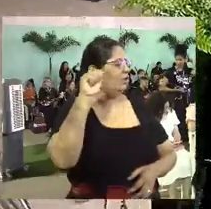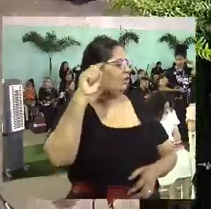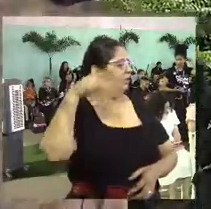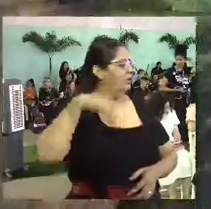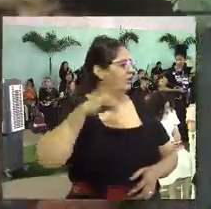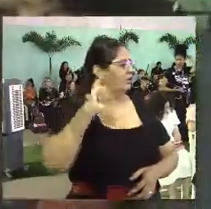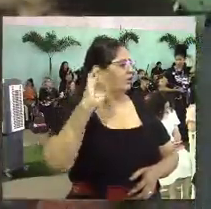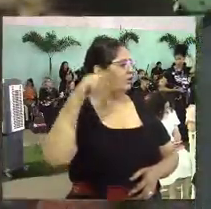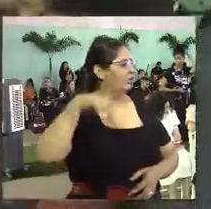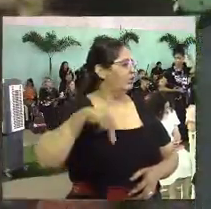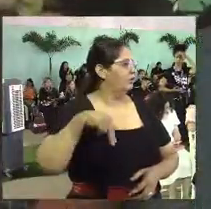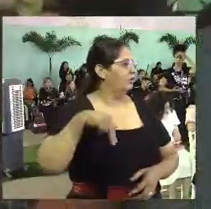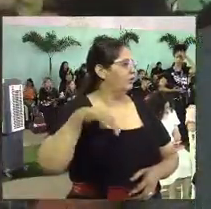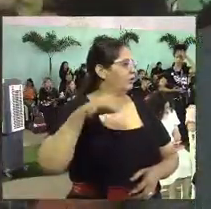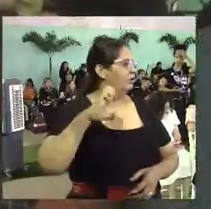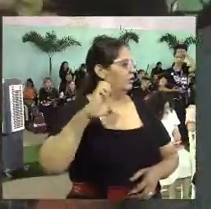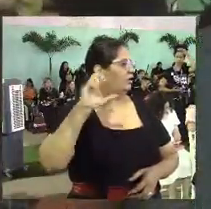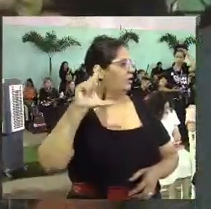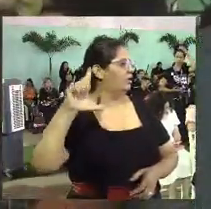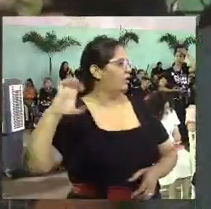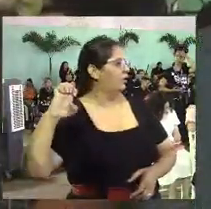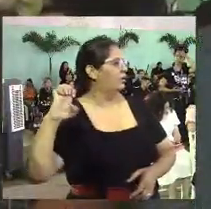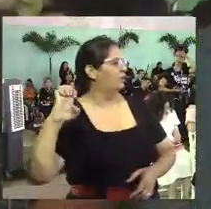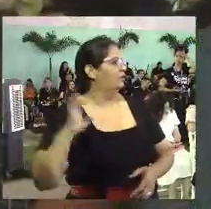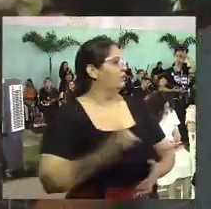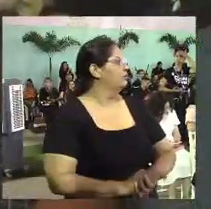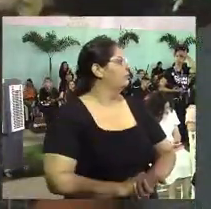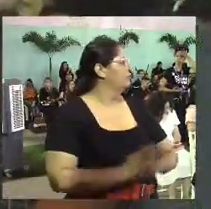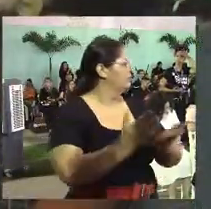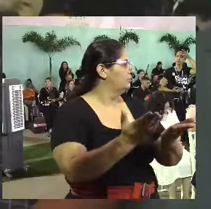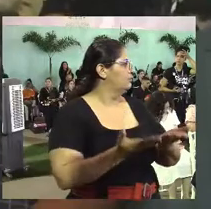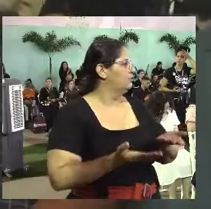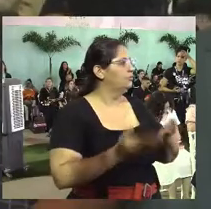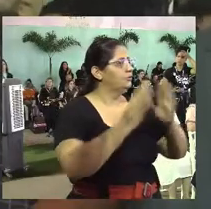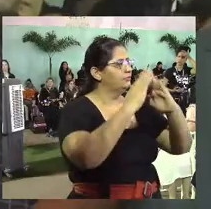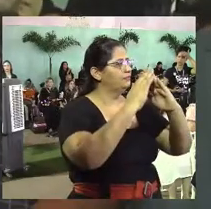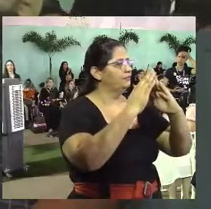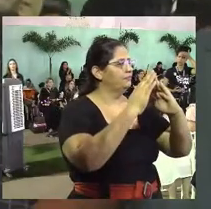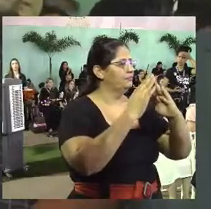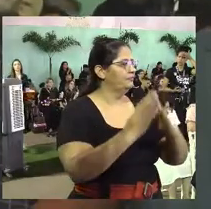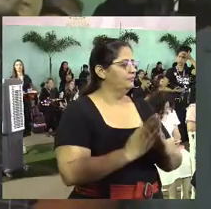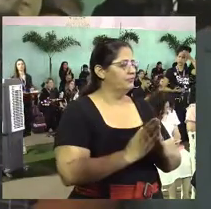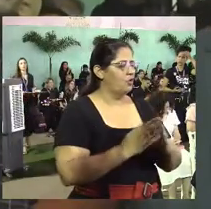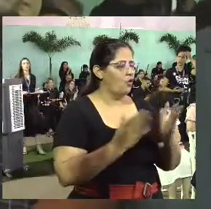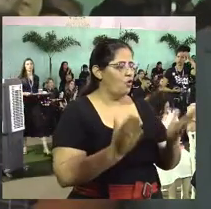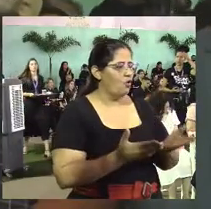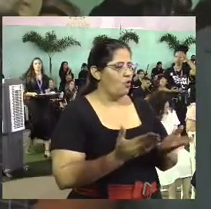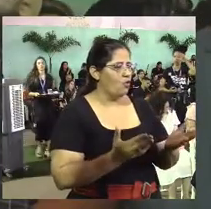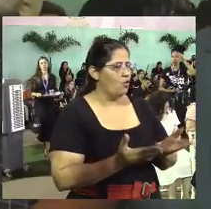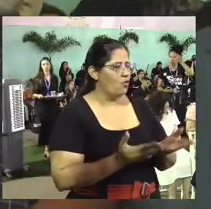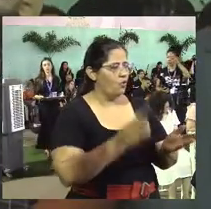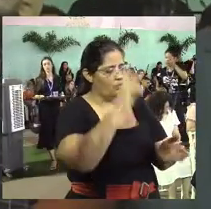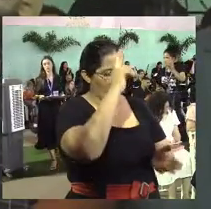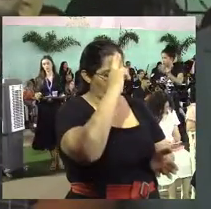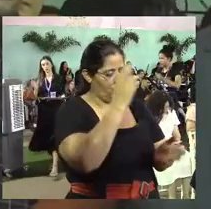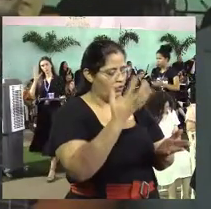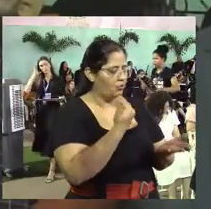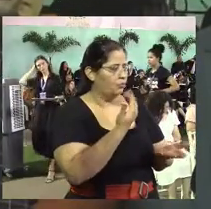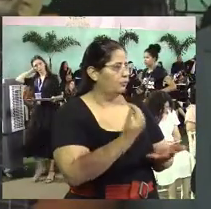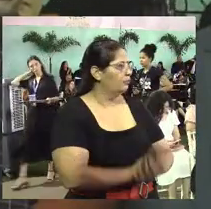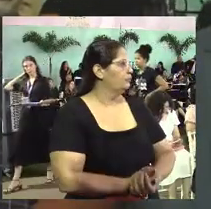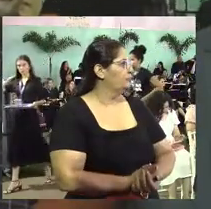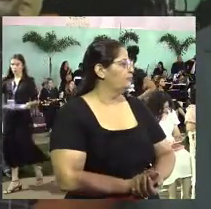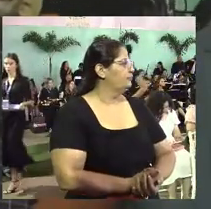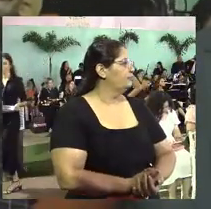nos dois nos receberam suas em sua casa hoje o almoço Louva